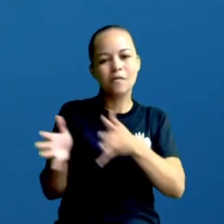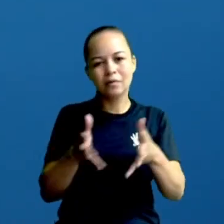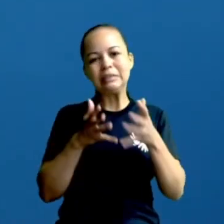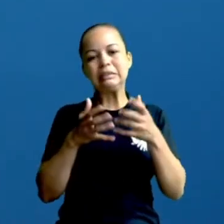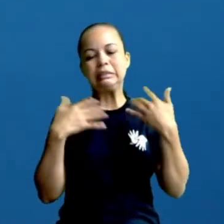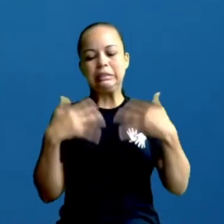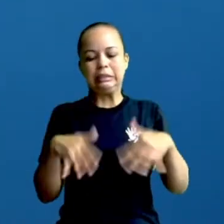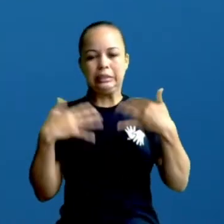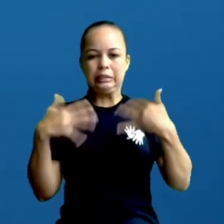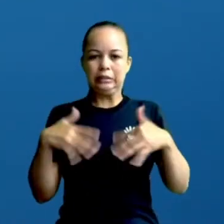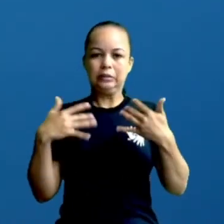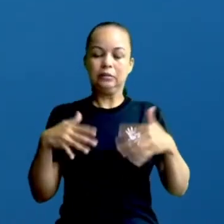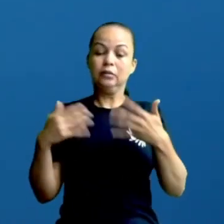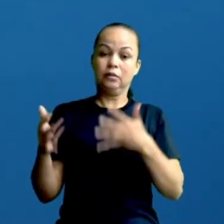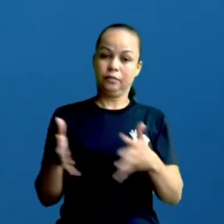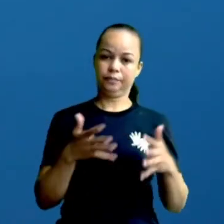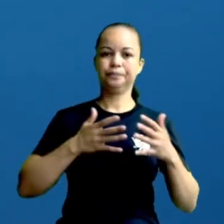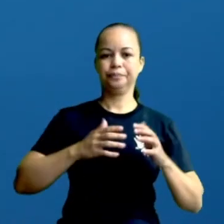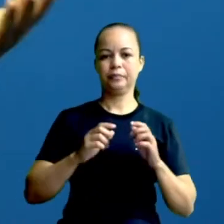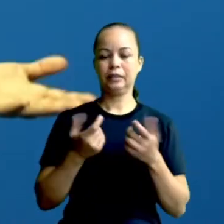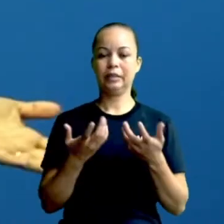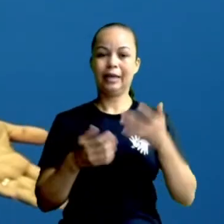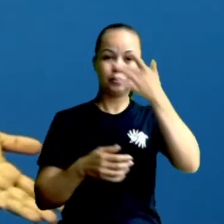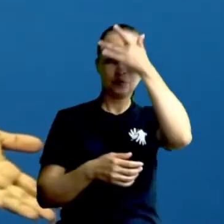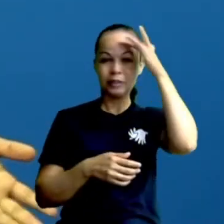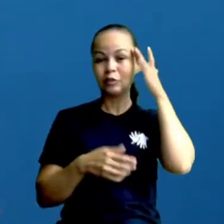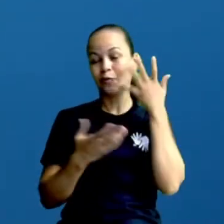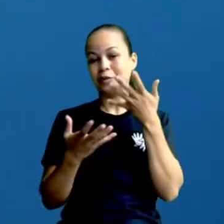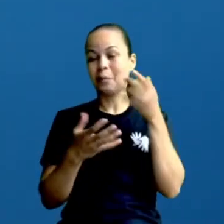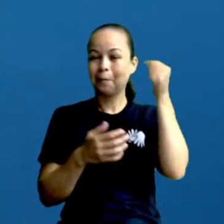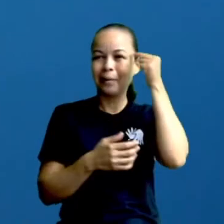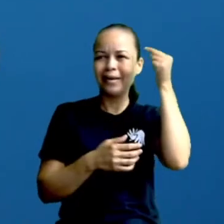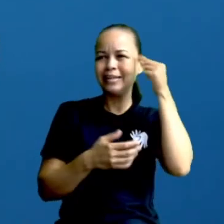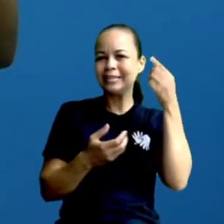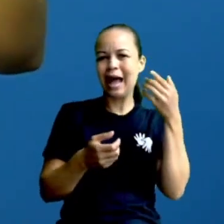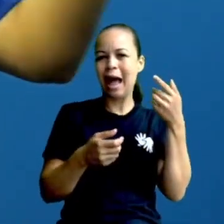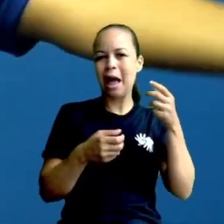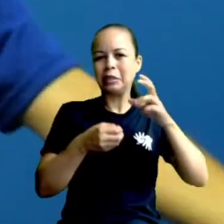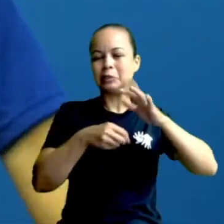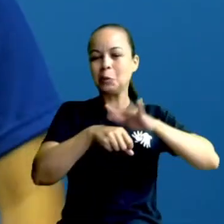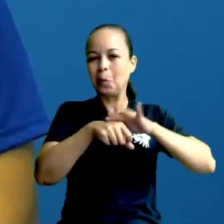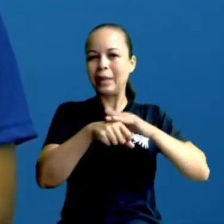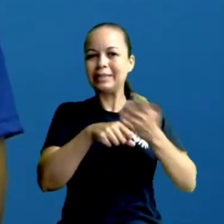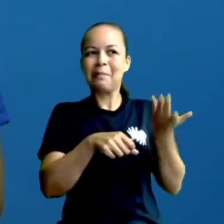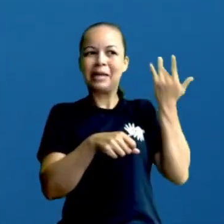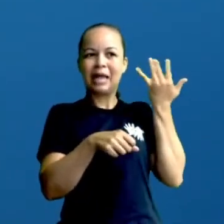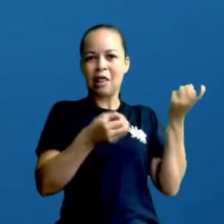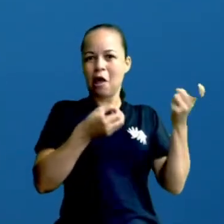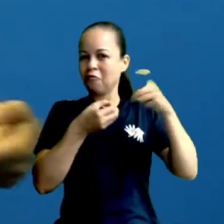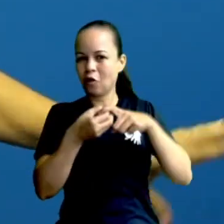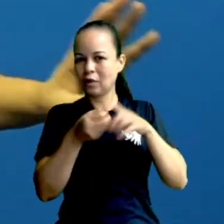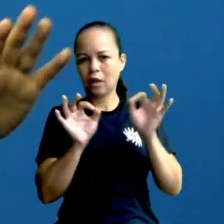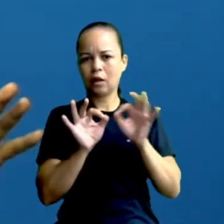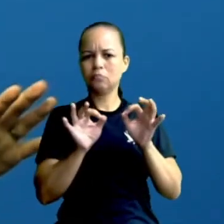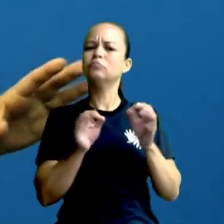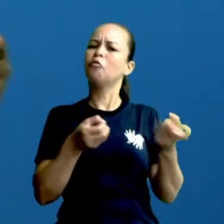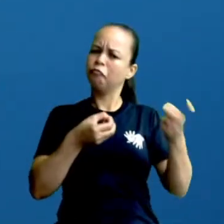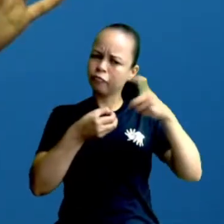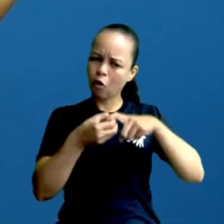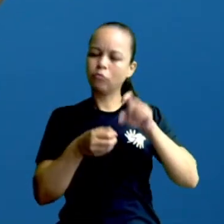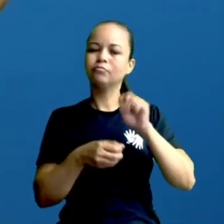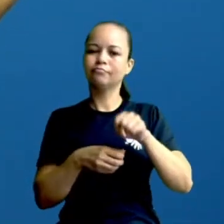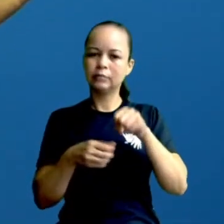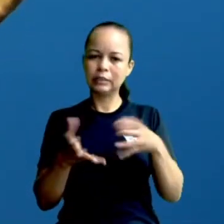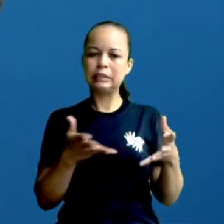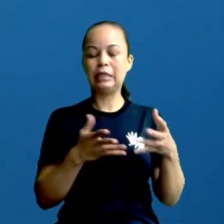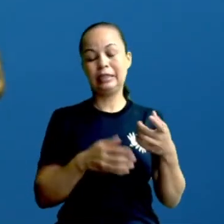poluição que não tem precedentes, que as pessoas pensam que não vai chegar em si, né? Ah, então eu jogo aqui esse lixo aqui, isso